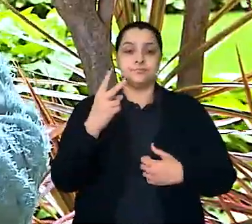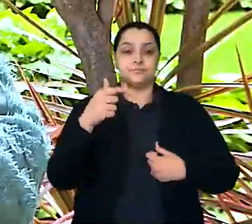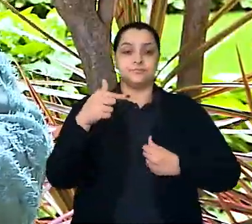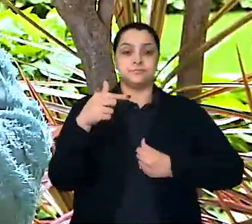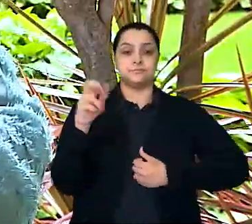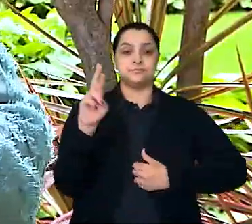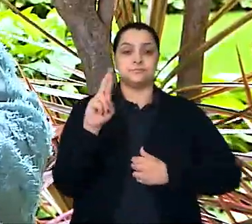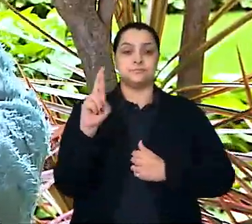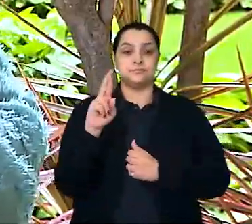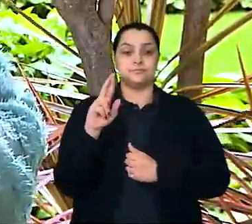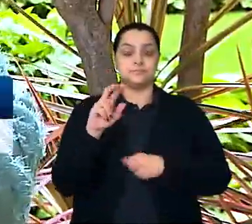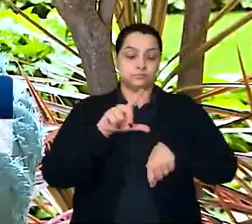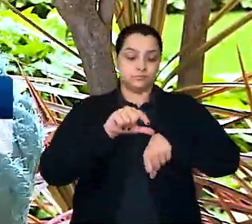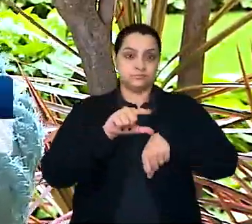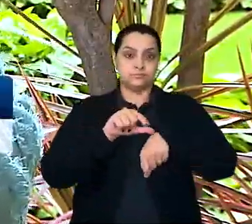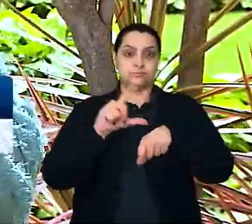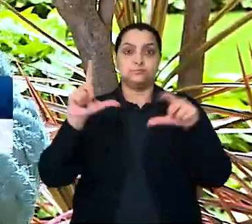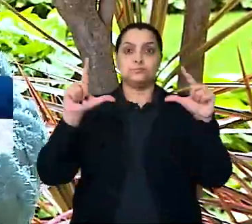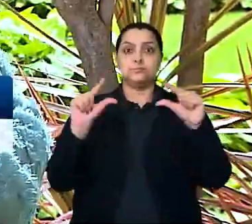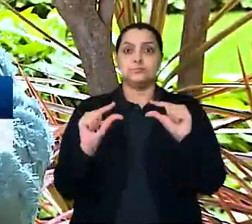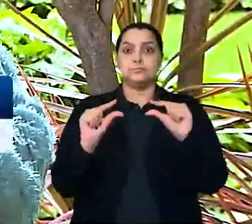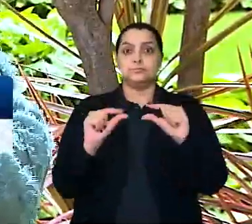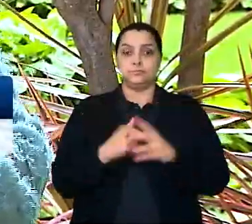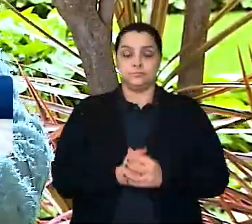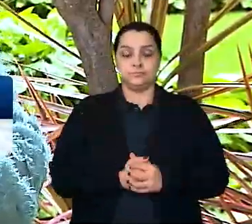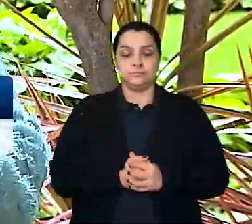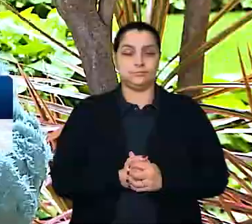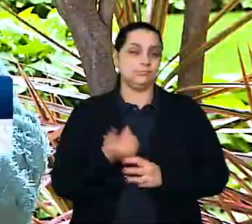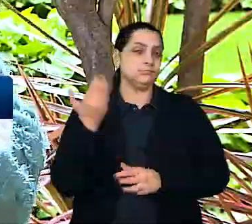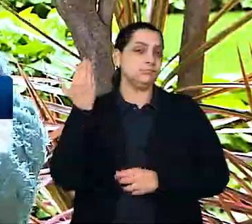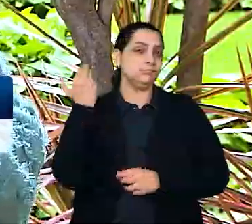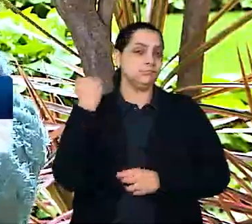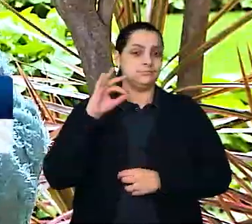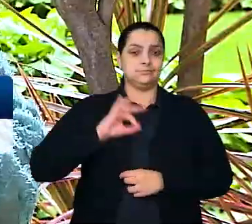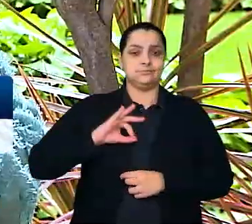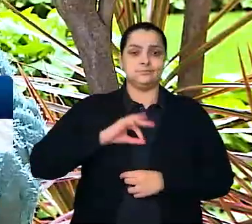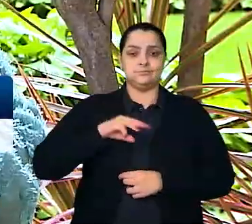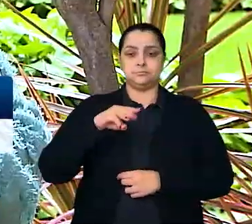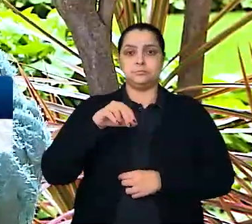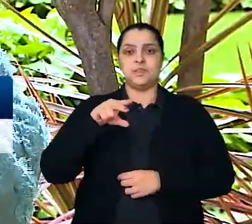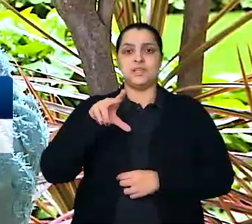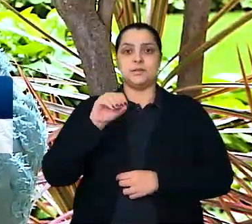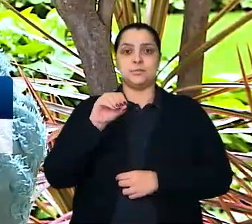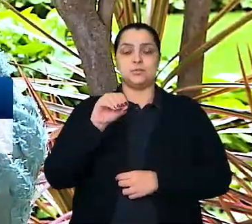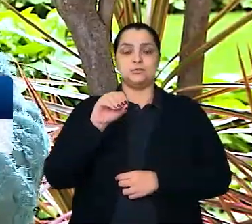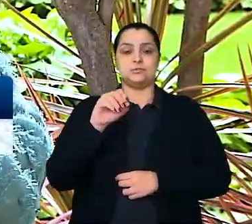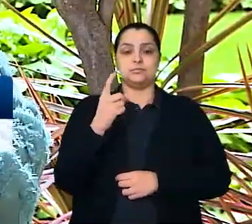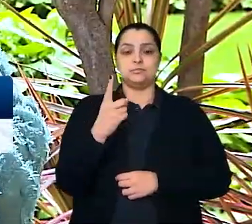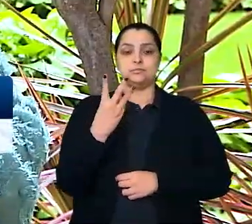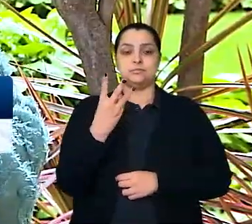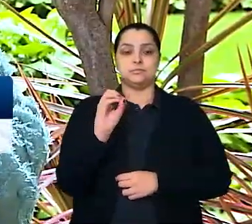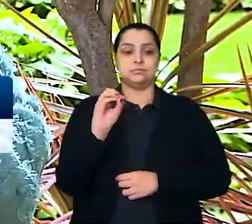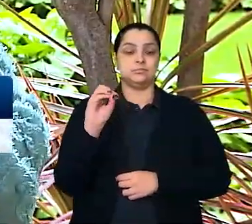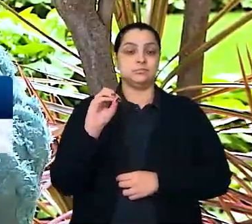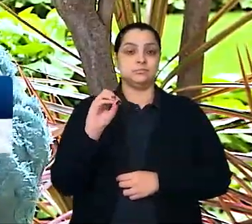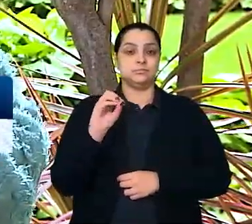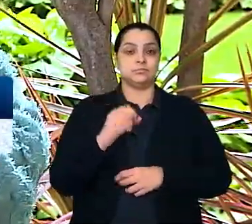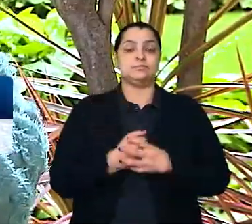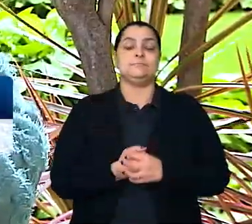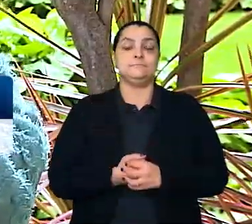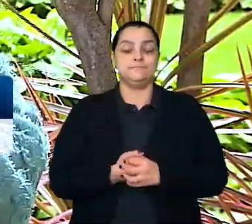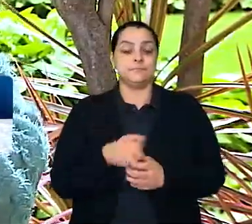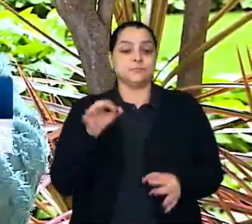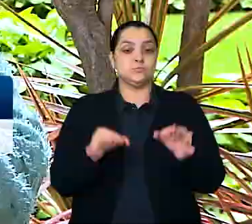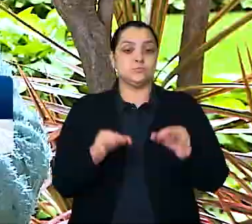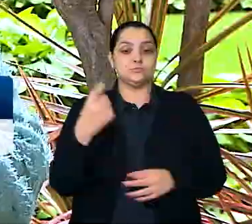27 pela jornada reduzida de trabalho. Na época, o salário mínimo nacional era de R$ 130. O juízo